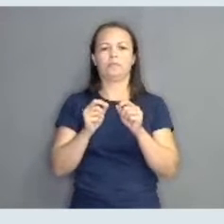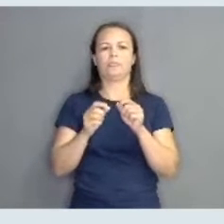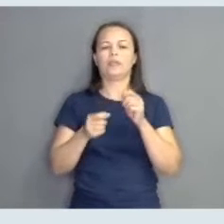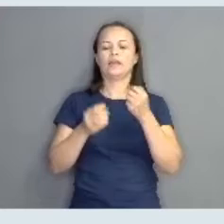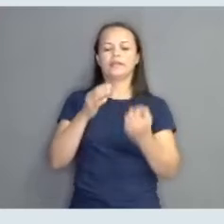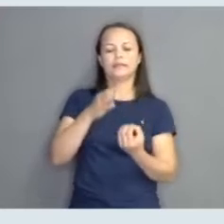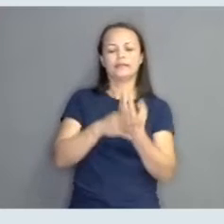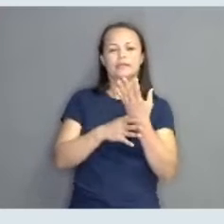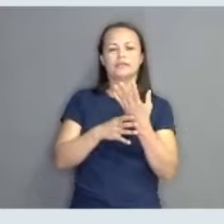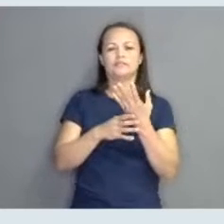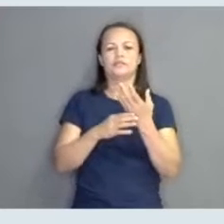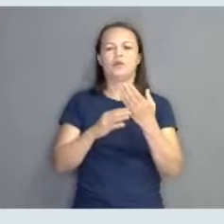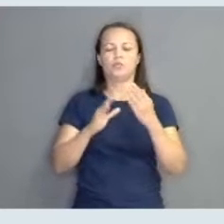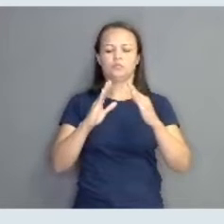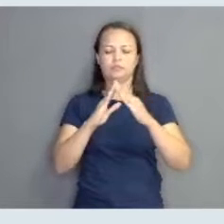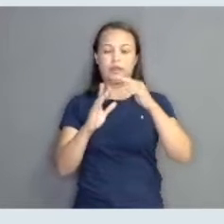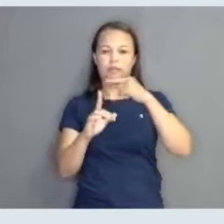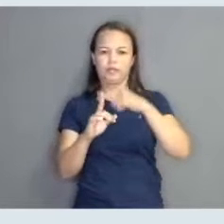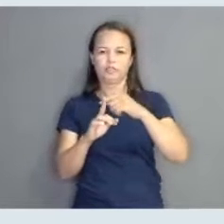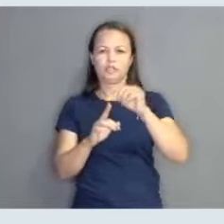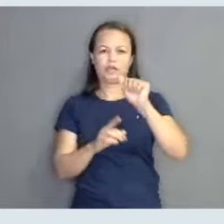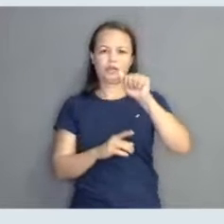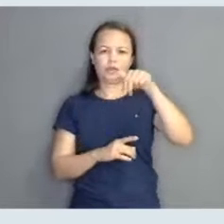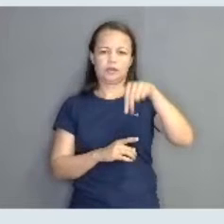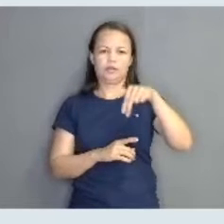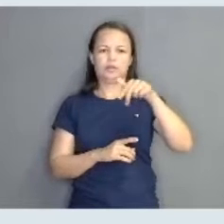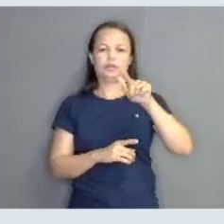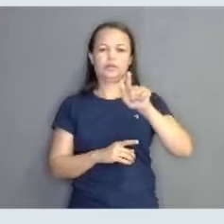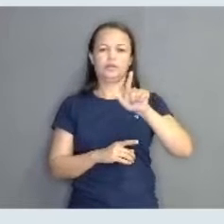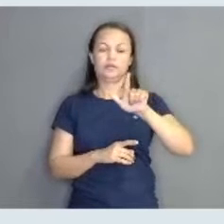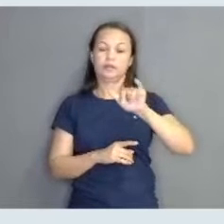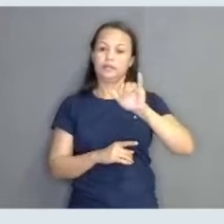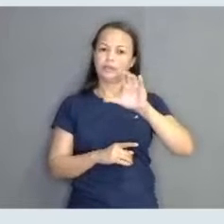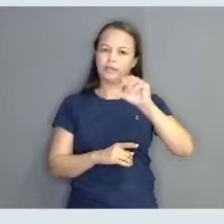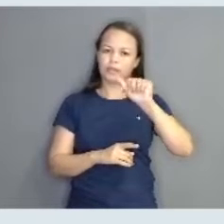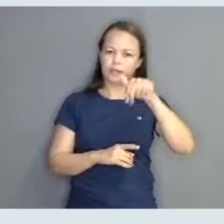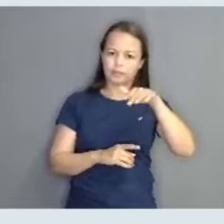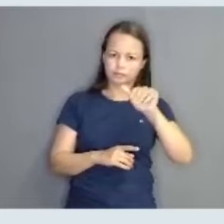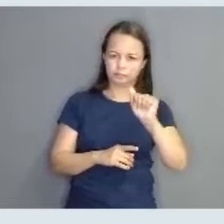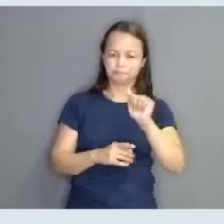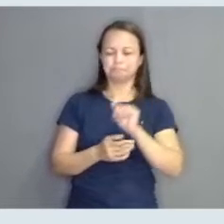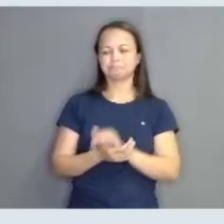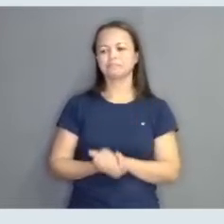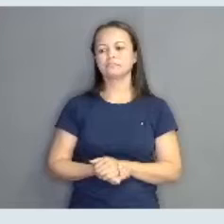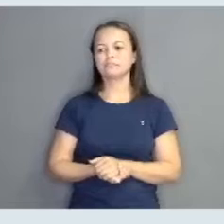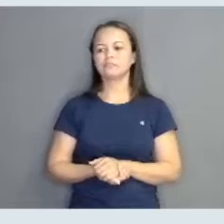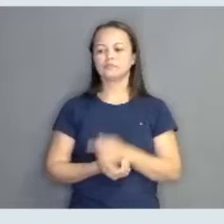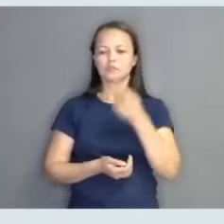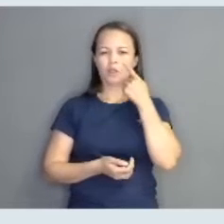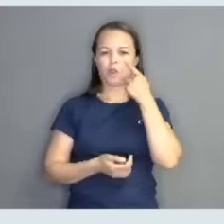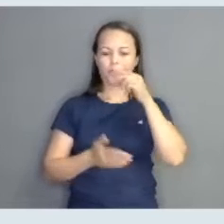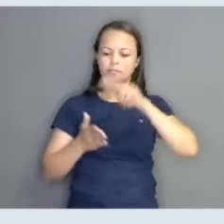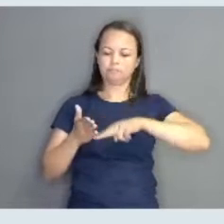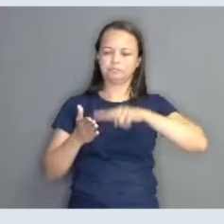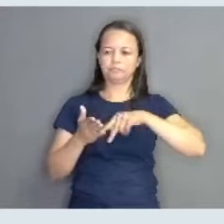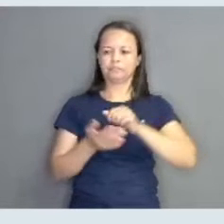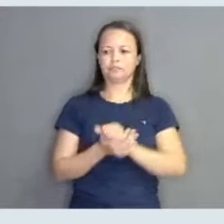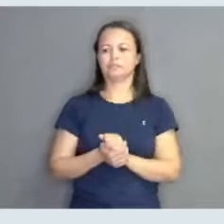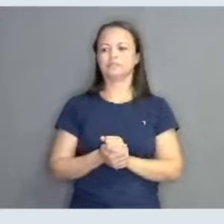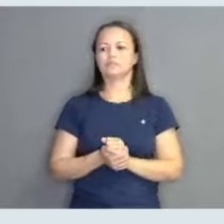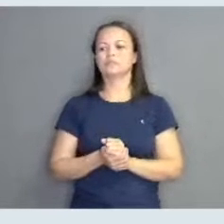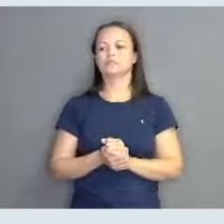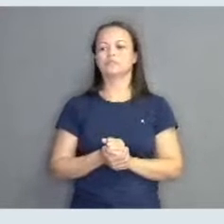criação da Igreja Anglicana. Vamos ler com o professor Flávio. Vamos lá. O ato de